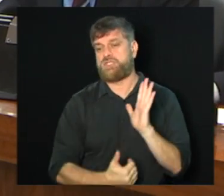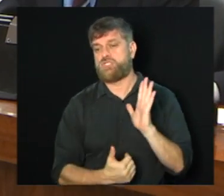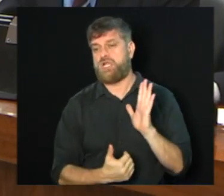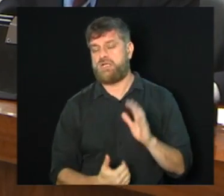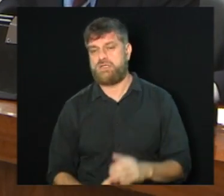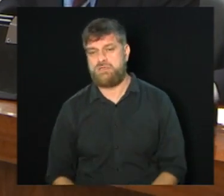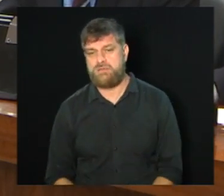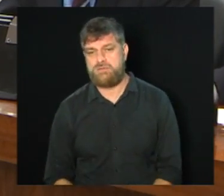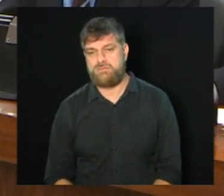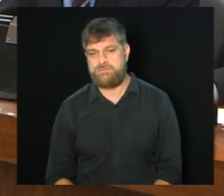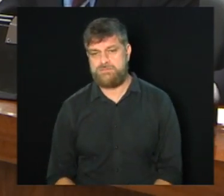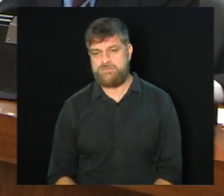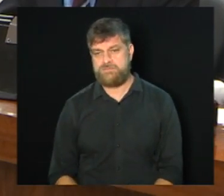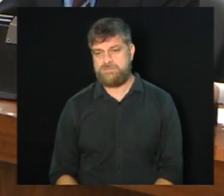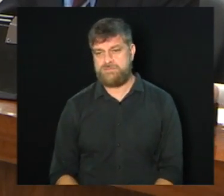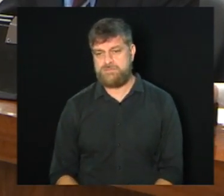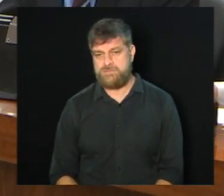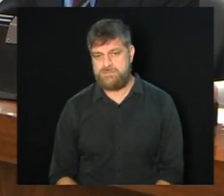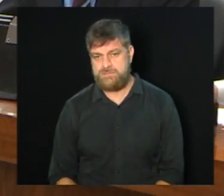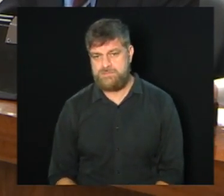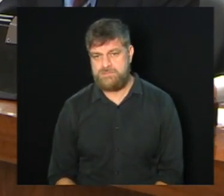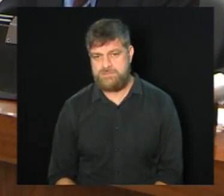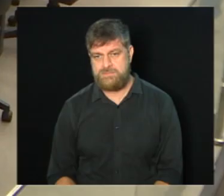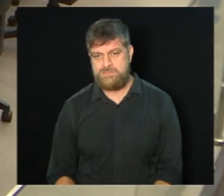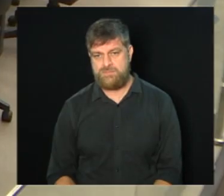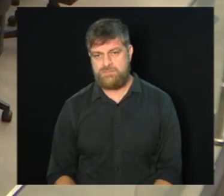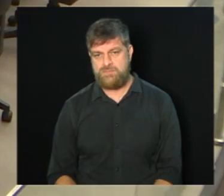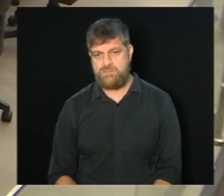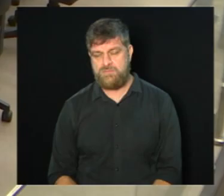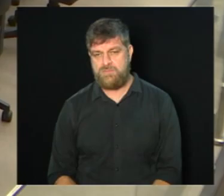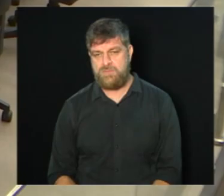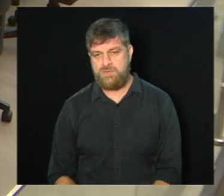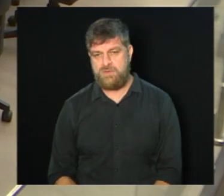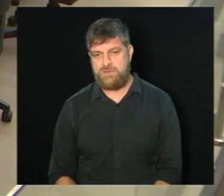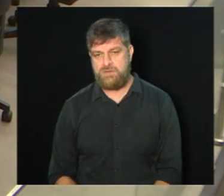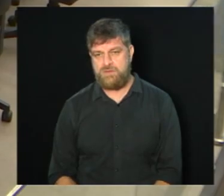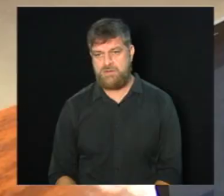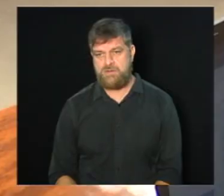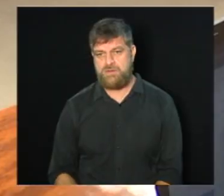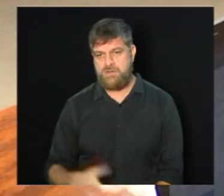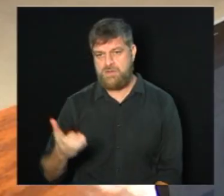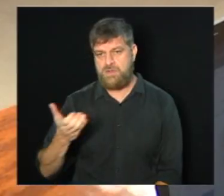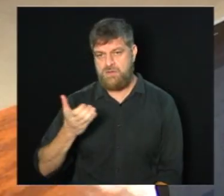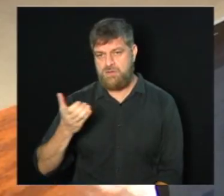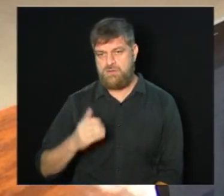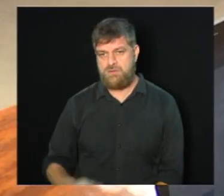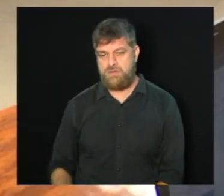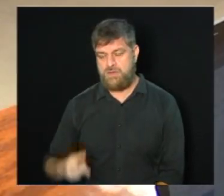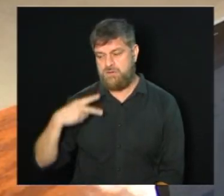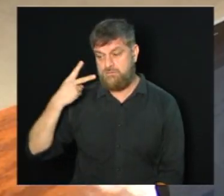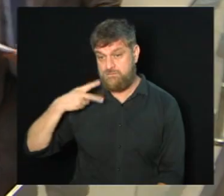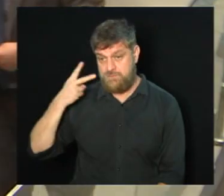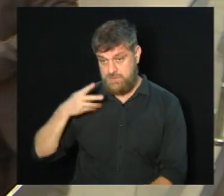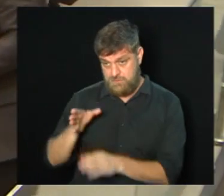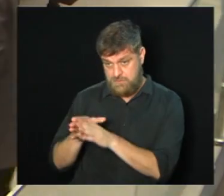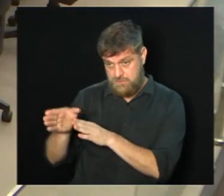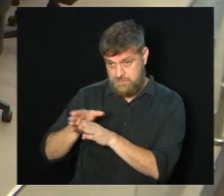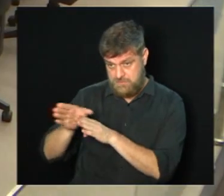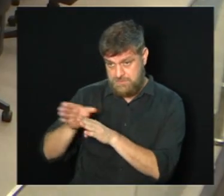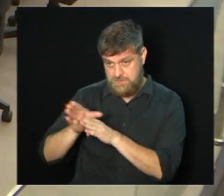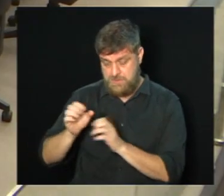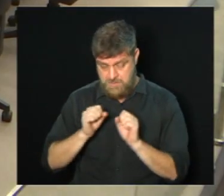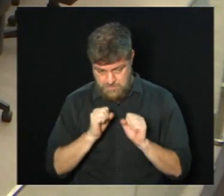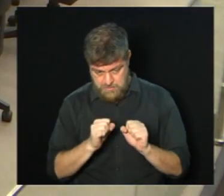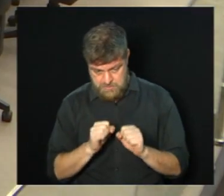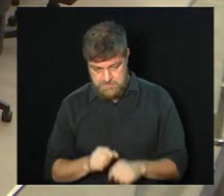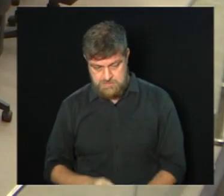vereador... Pela ordem, senhor. Pois não, vereador... Senhor presidente, eu peço encaminhamento de votação. Deferido, por vossa excelência, tem a tribuna